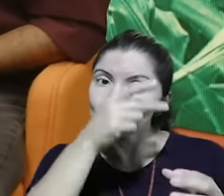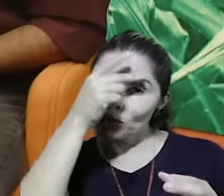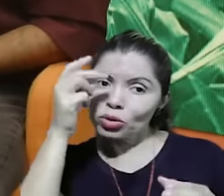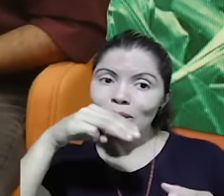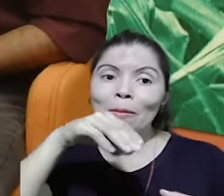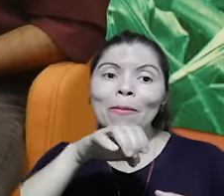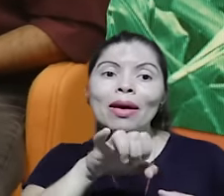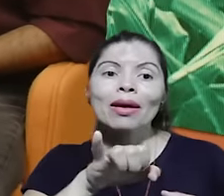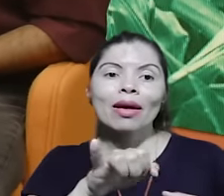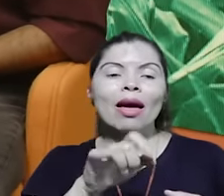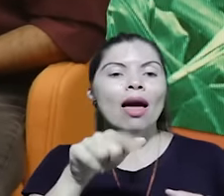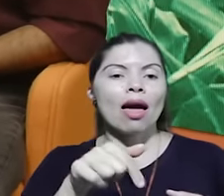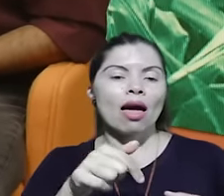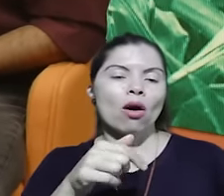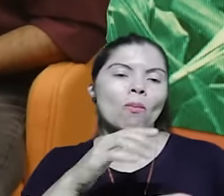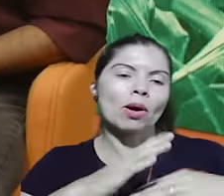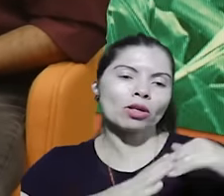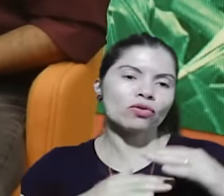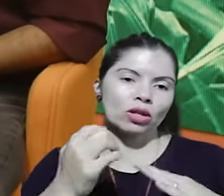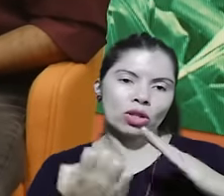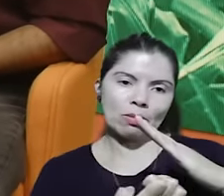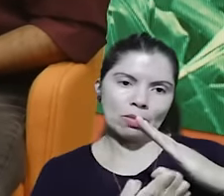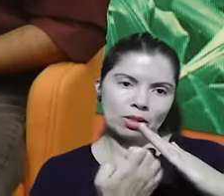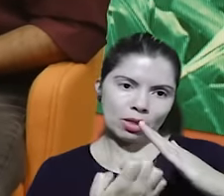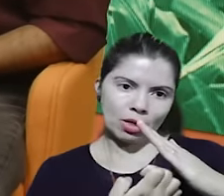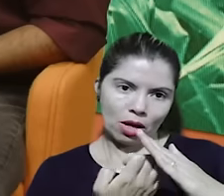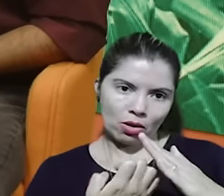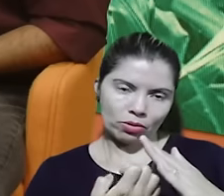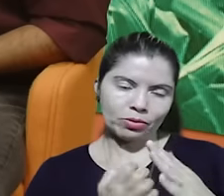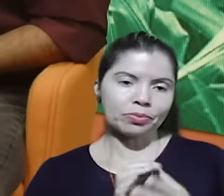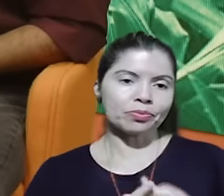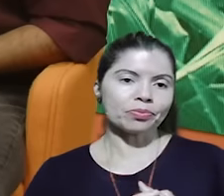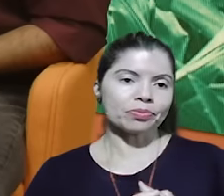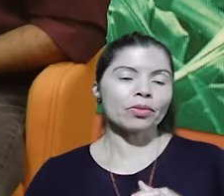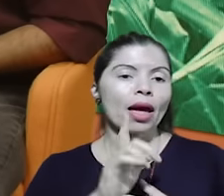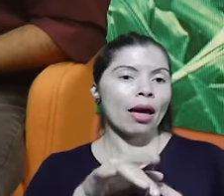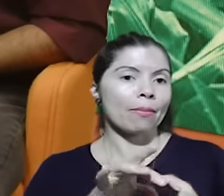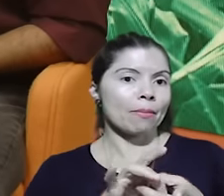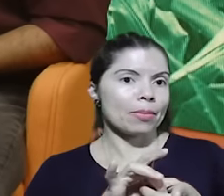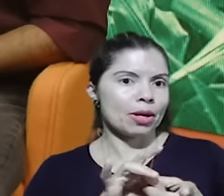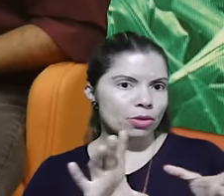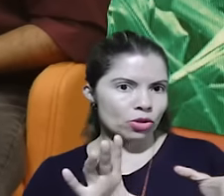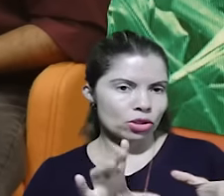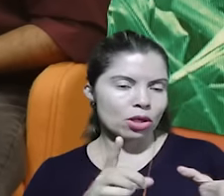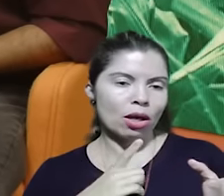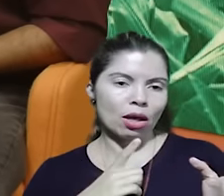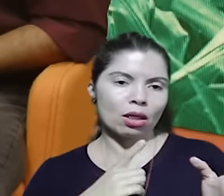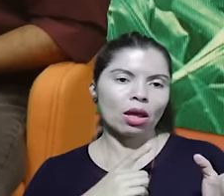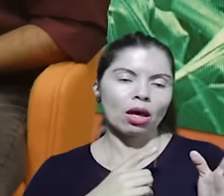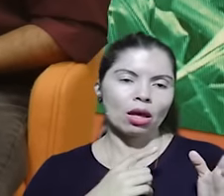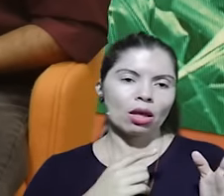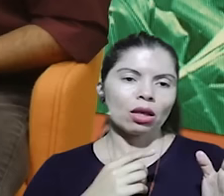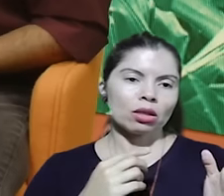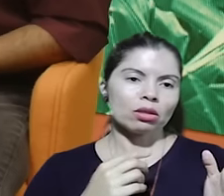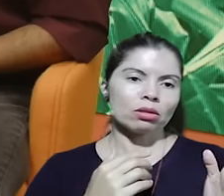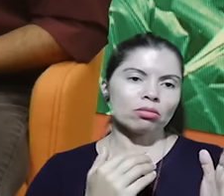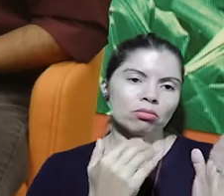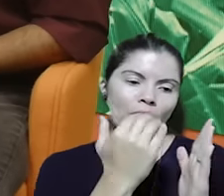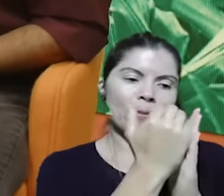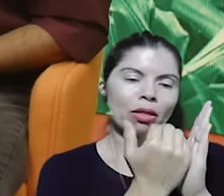atividade Empresarial né das atividades permitidas que existem né na plataforma de de